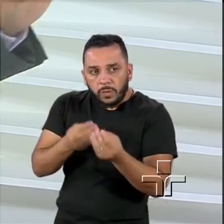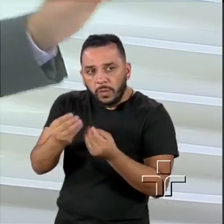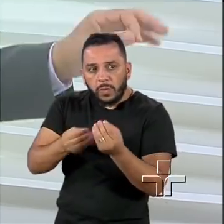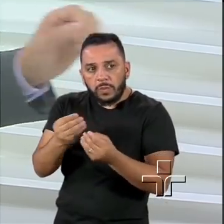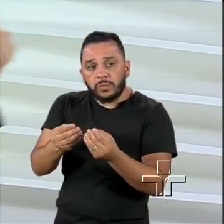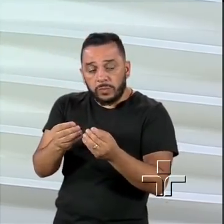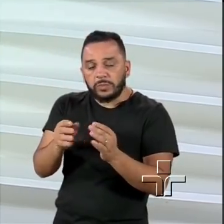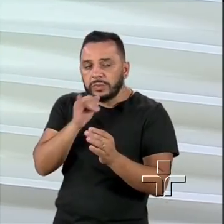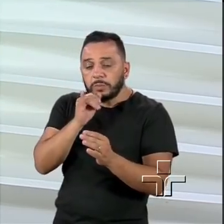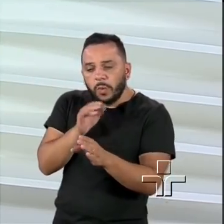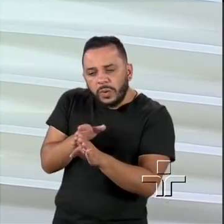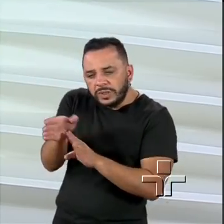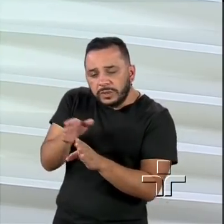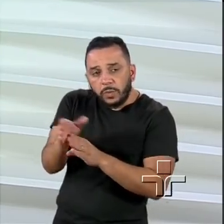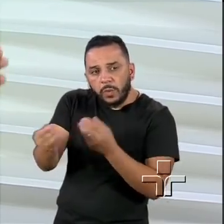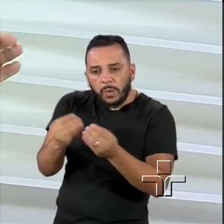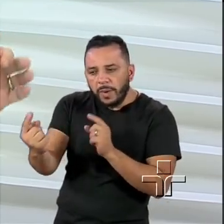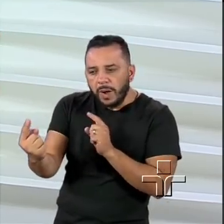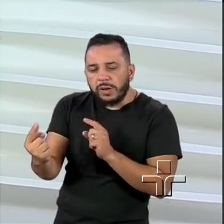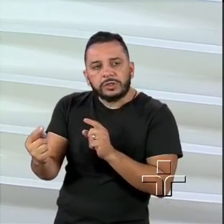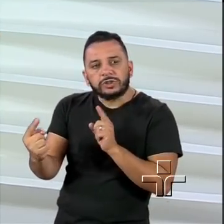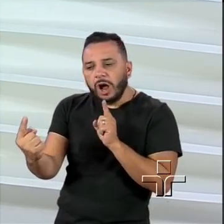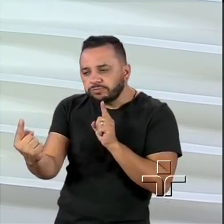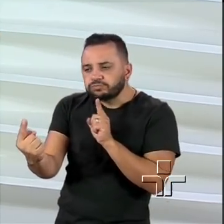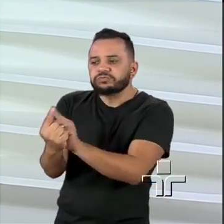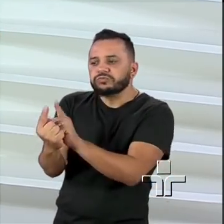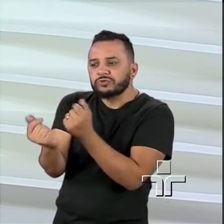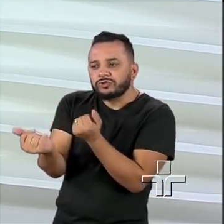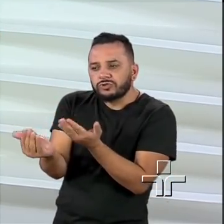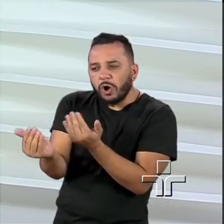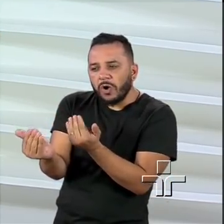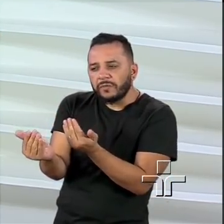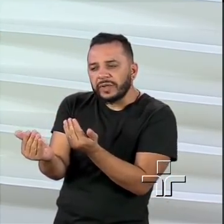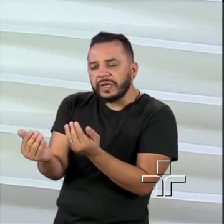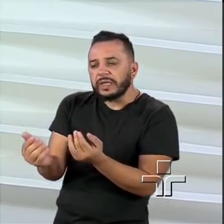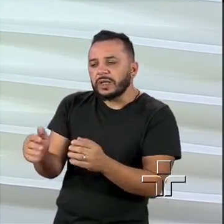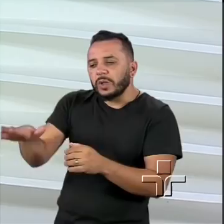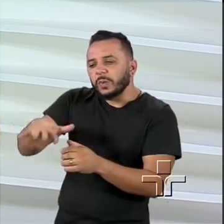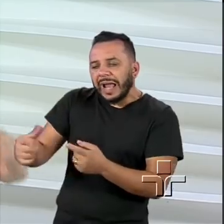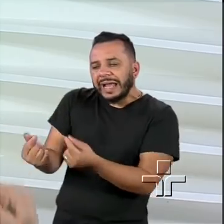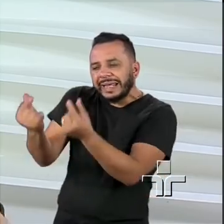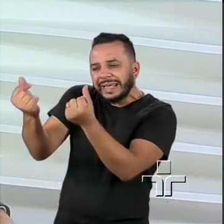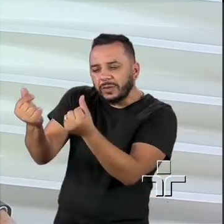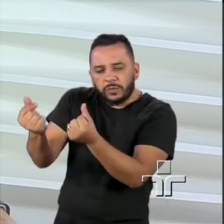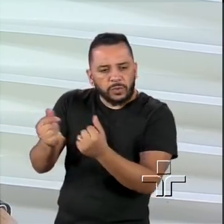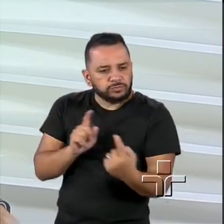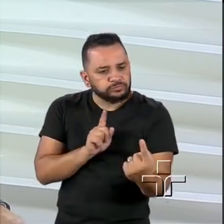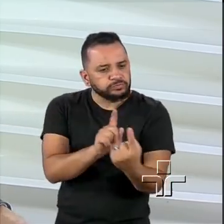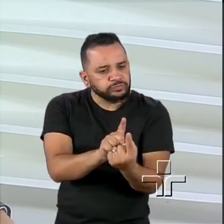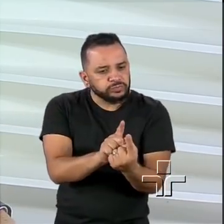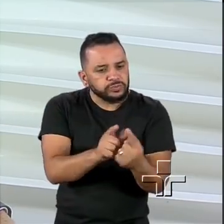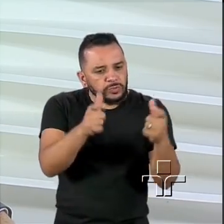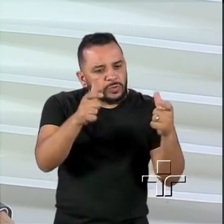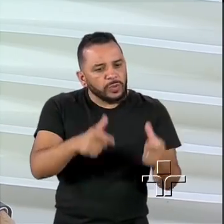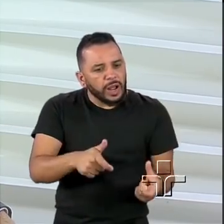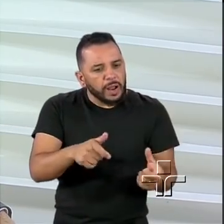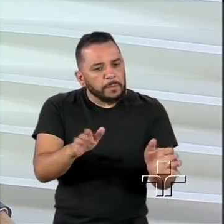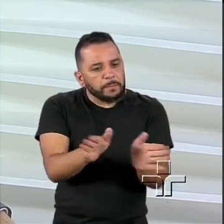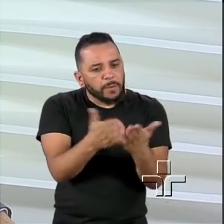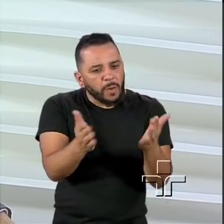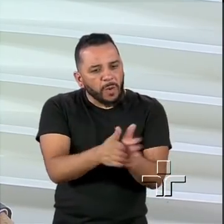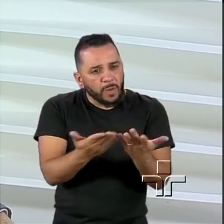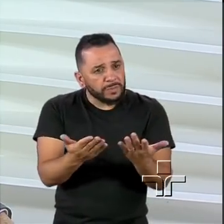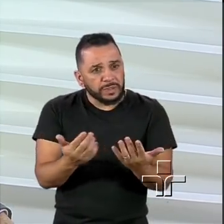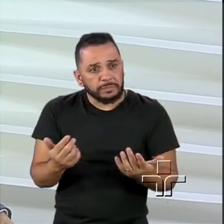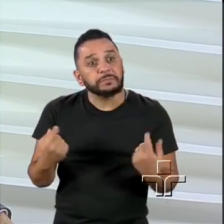jardins e um jovem na periferia, um jovem negro na periferia. Não vale. Se São Paulo fosse um país, Luciana, nós